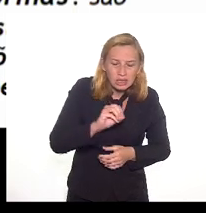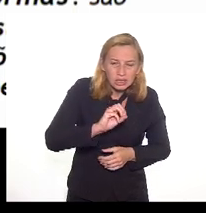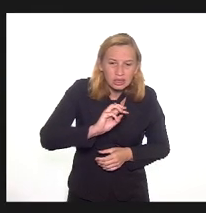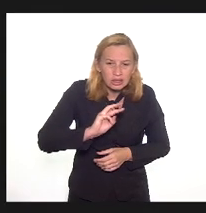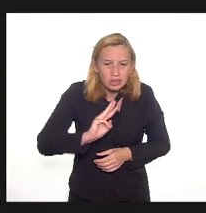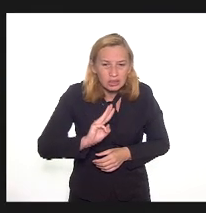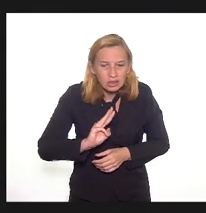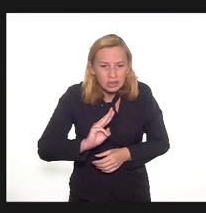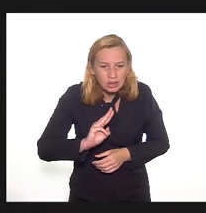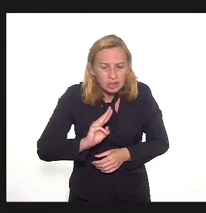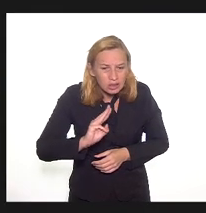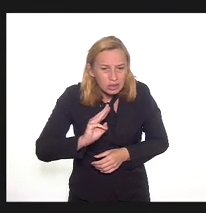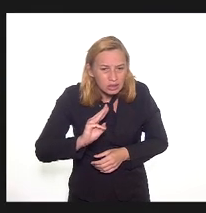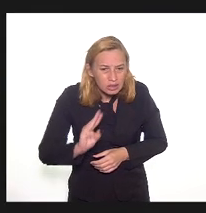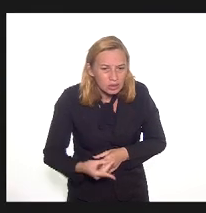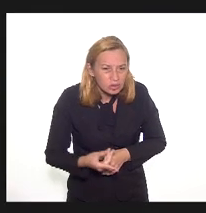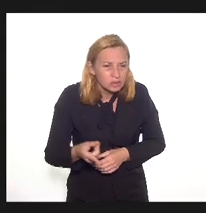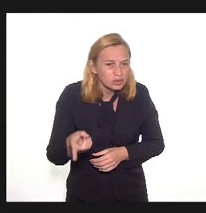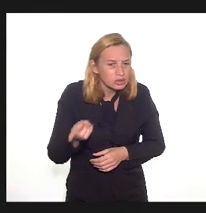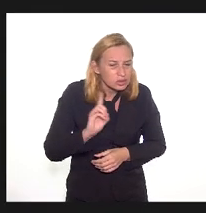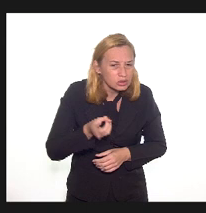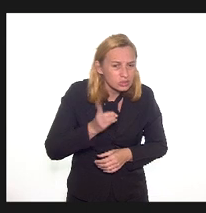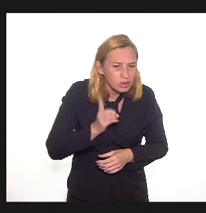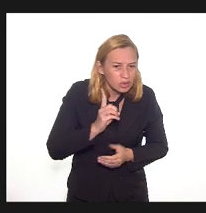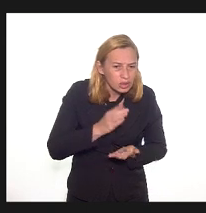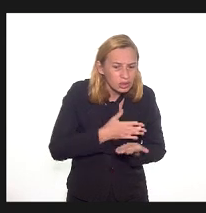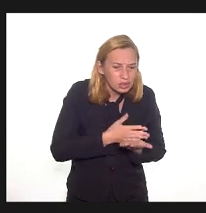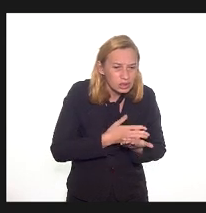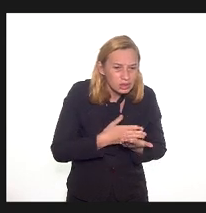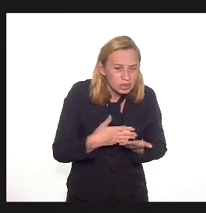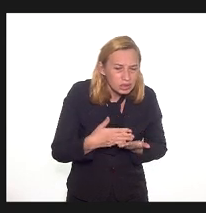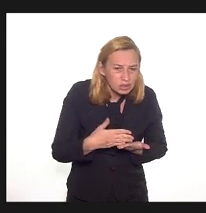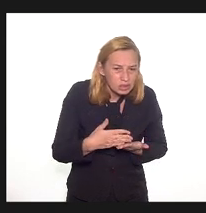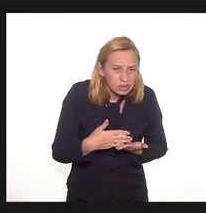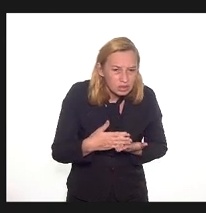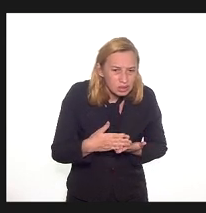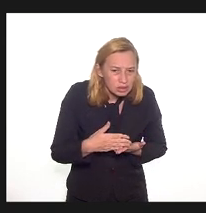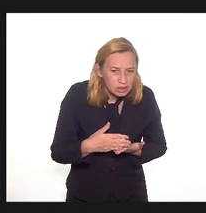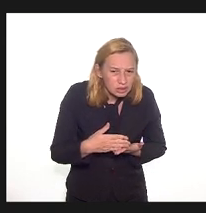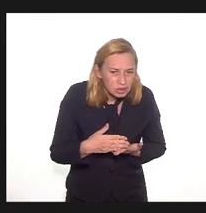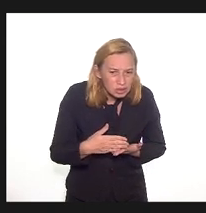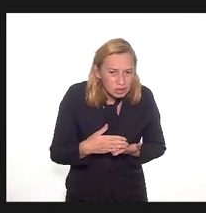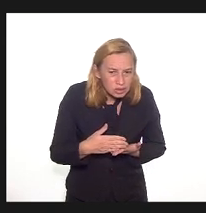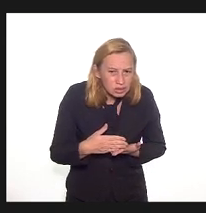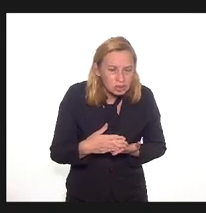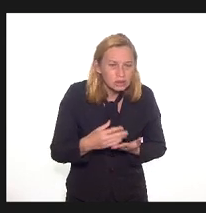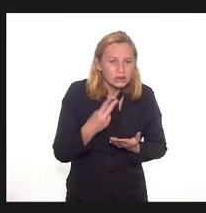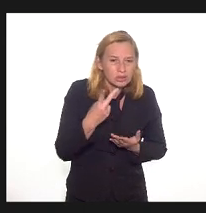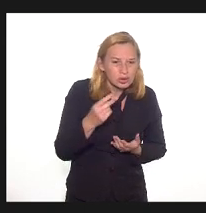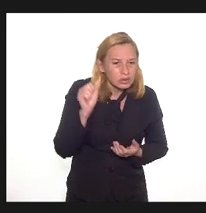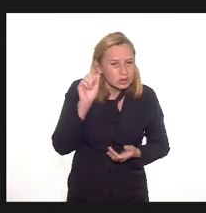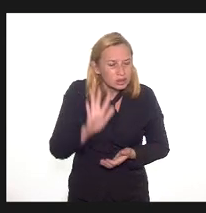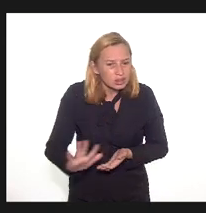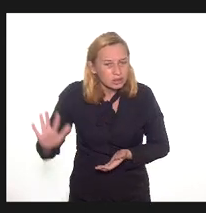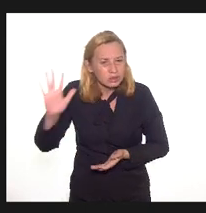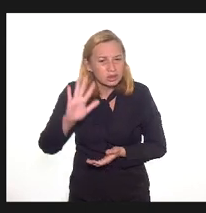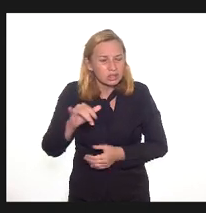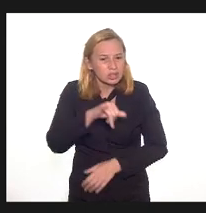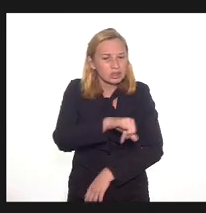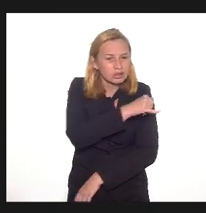aí, nos últimos 20 anos. E a gente também tem fornecedores nacionais e no estado do Rio de